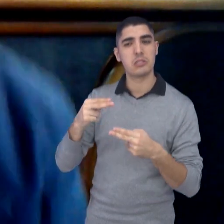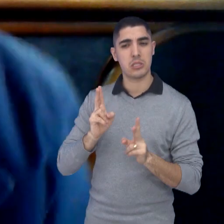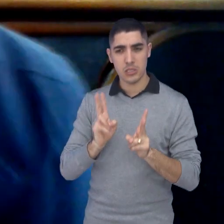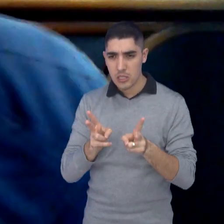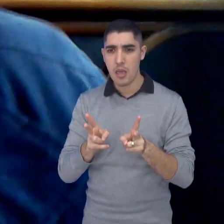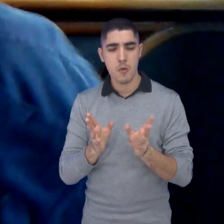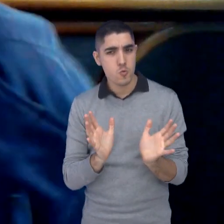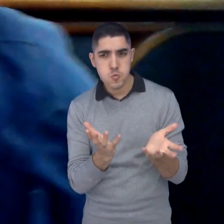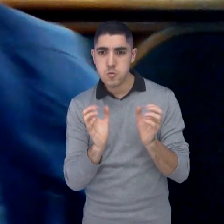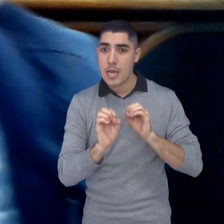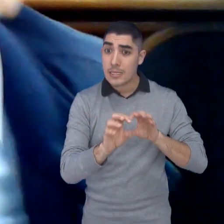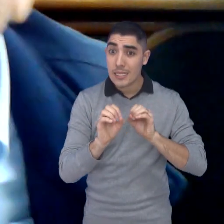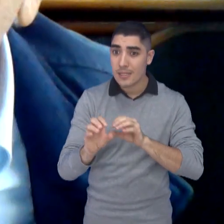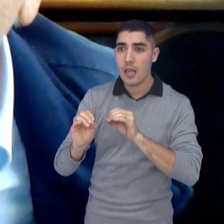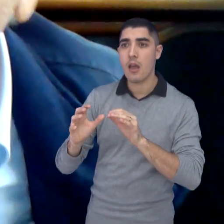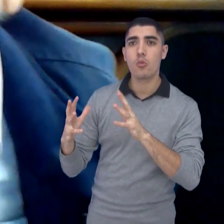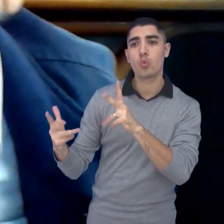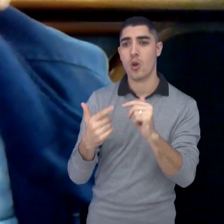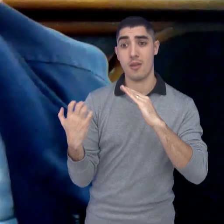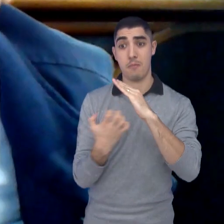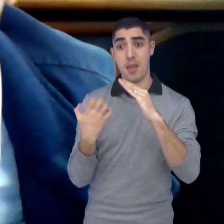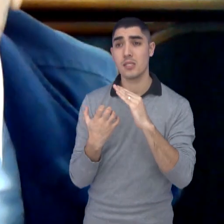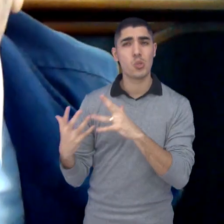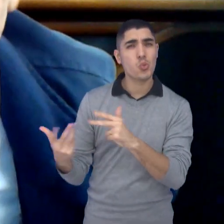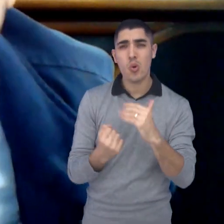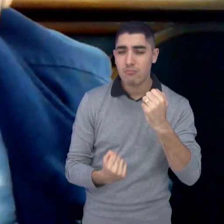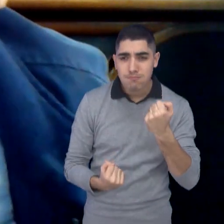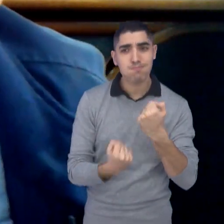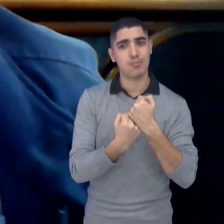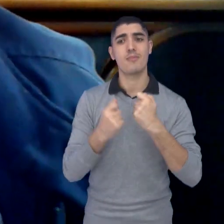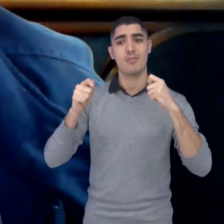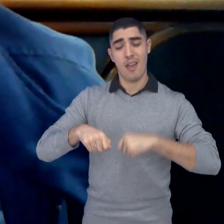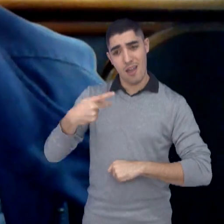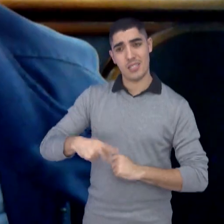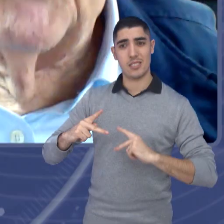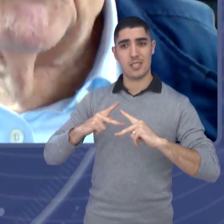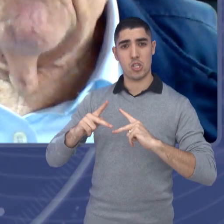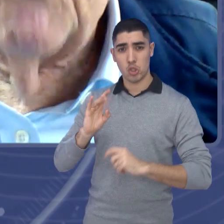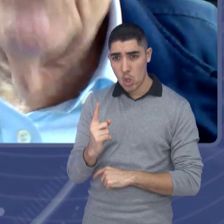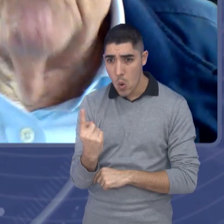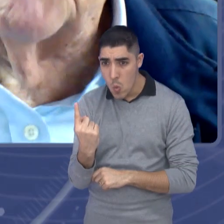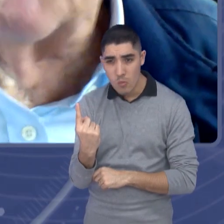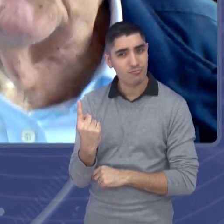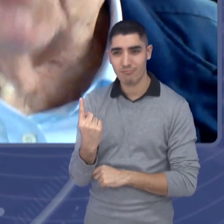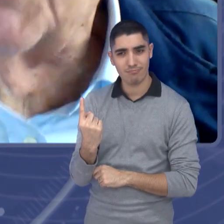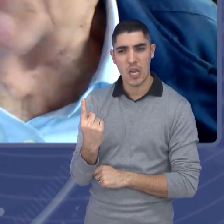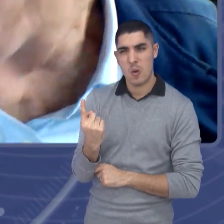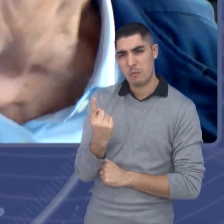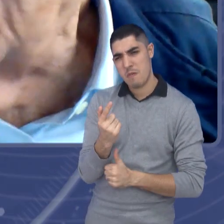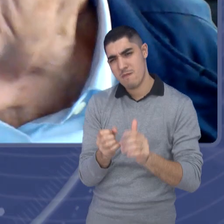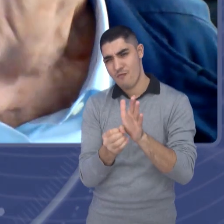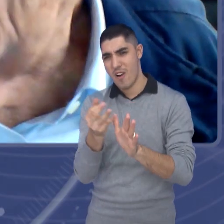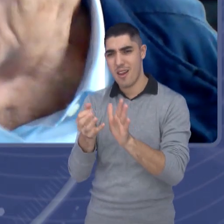comércio e apoia todo o comércio em todos os setores de São José. Não é um trabalho integrado, né? Que seja